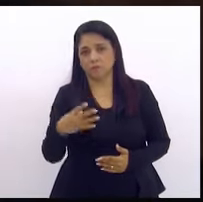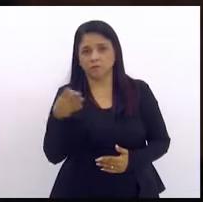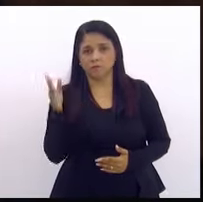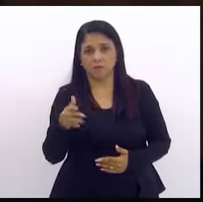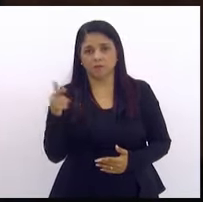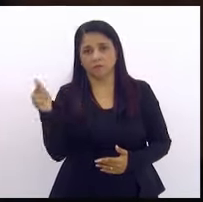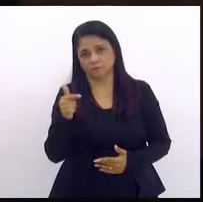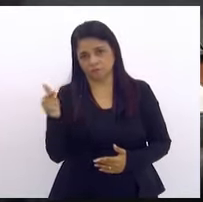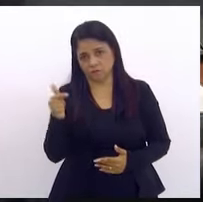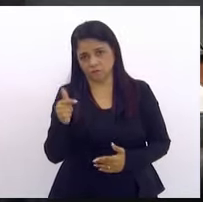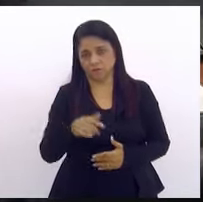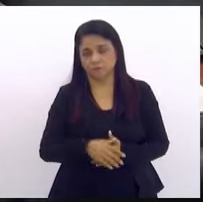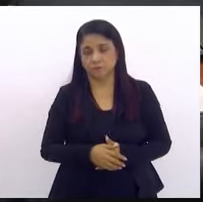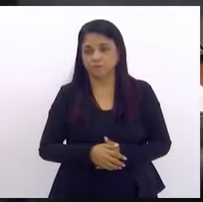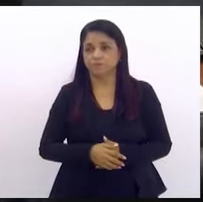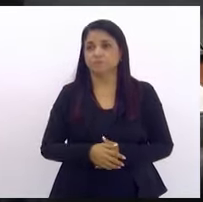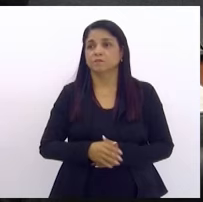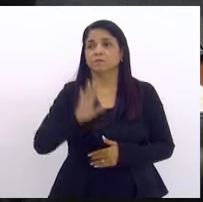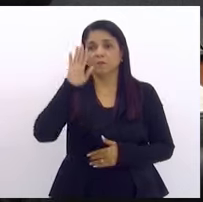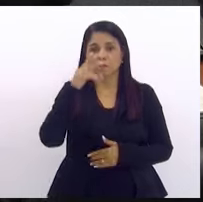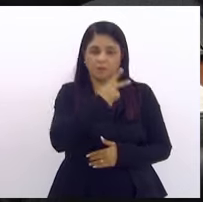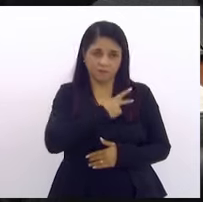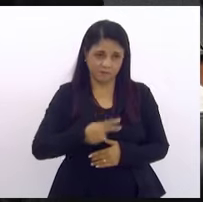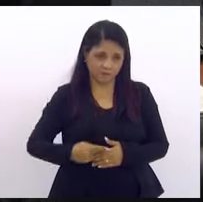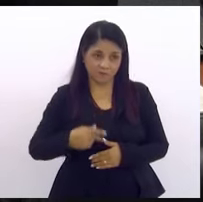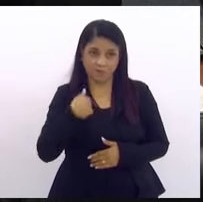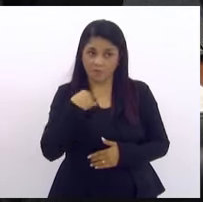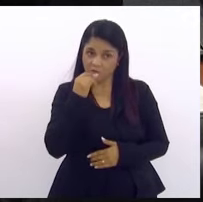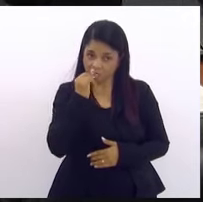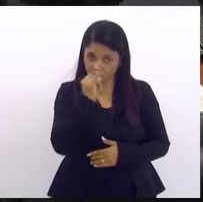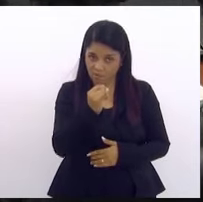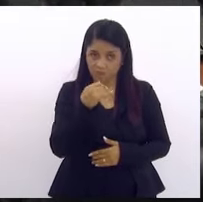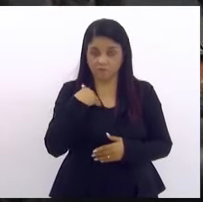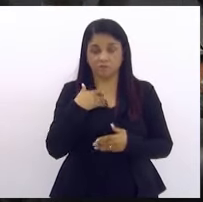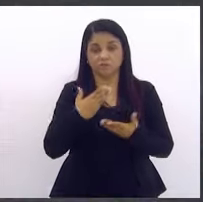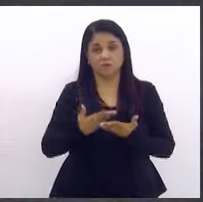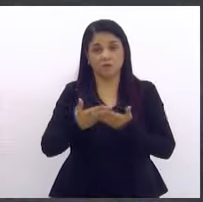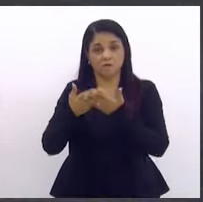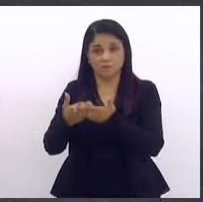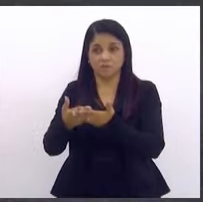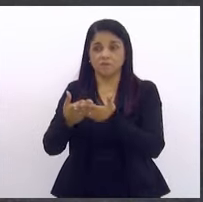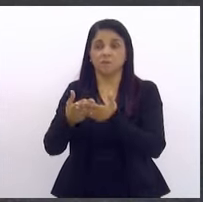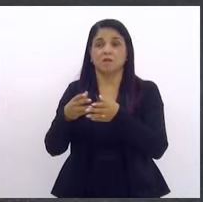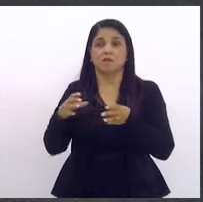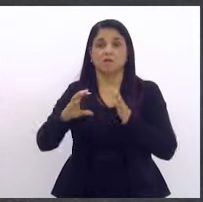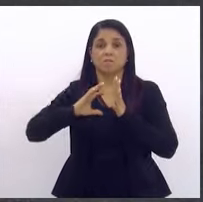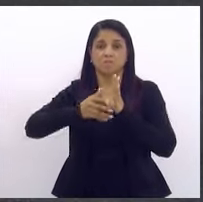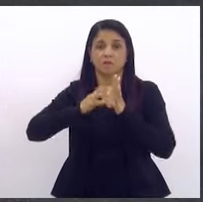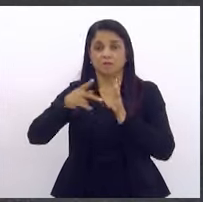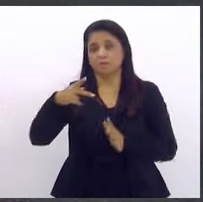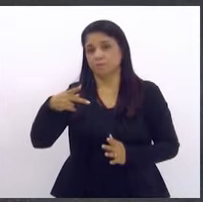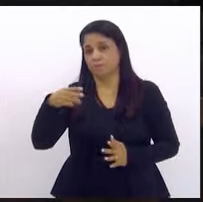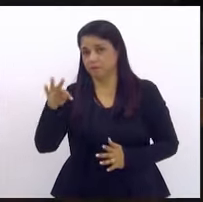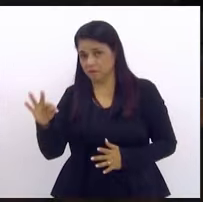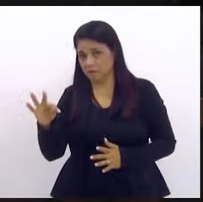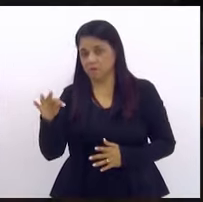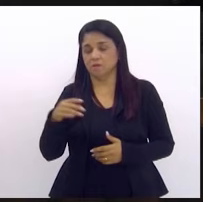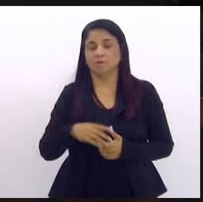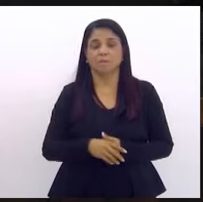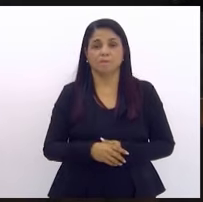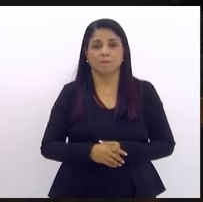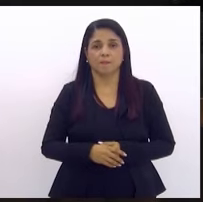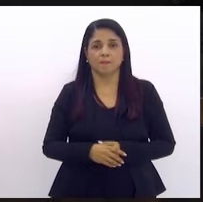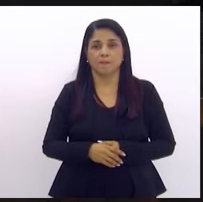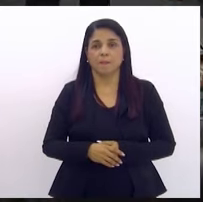6484-A/2022. Presidente, deputada, só para falar que a minha fala foi sobre encaminhando a bancada do PT. Bancada. Tá? Foi encaminhamento pela bancada,